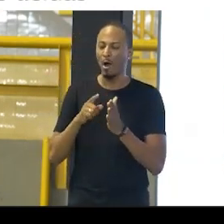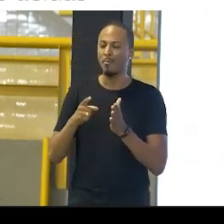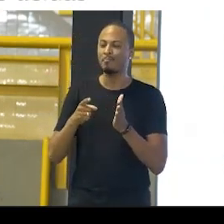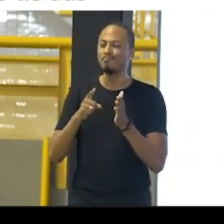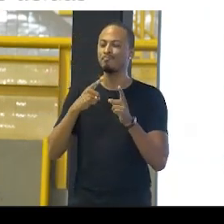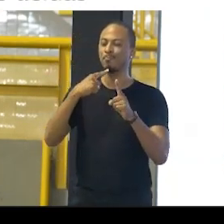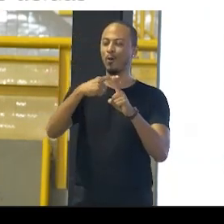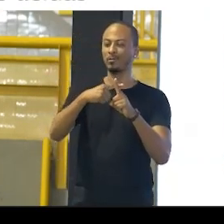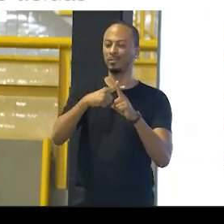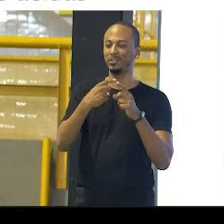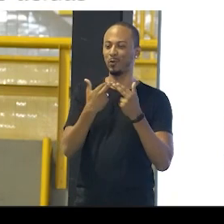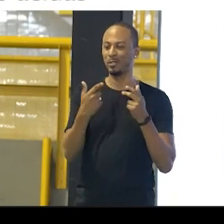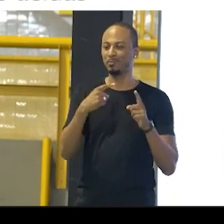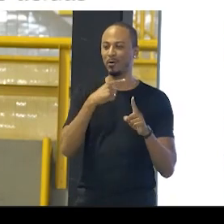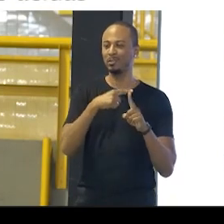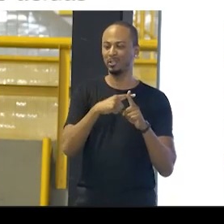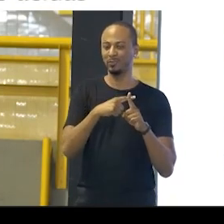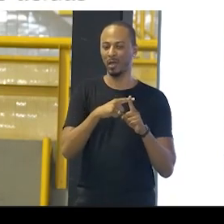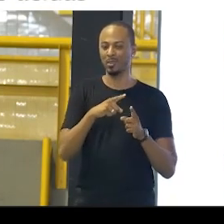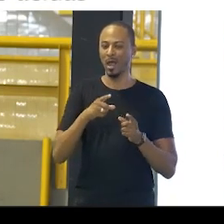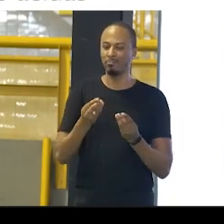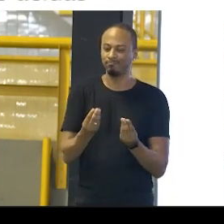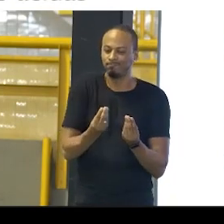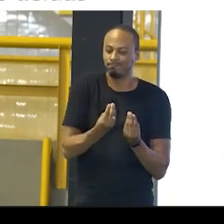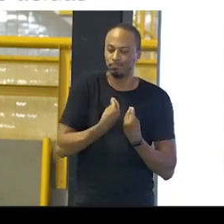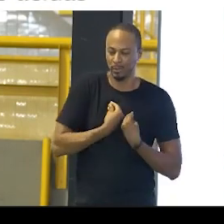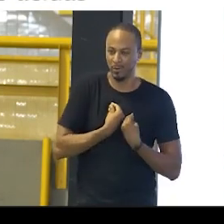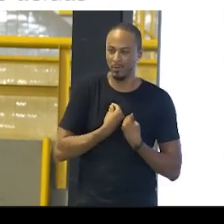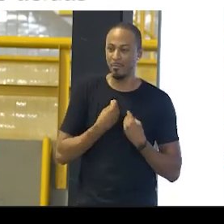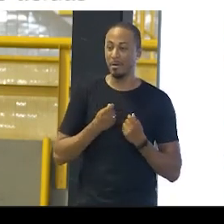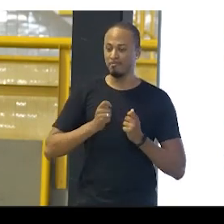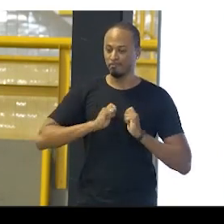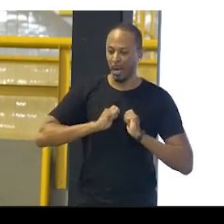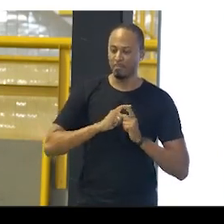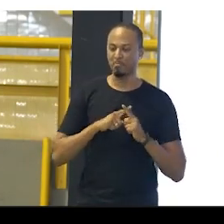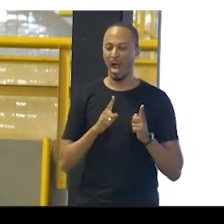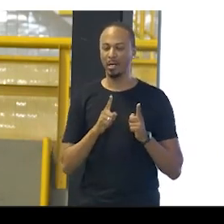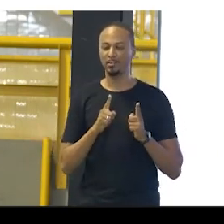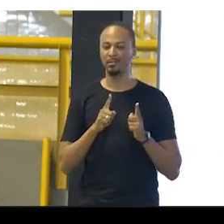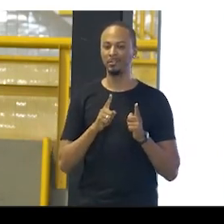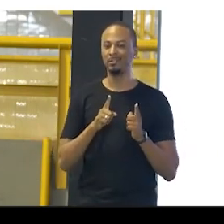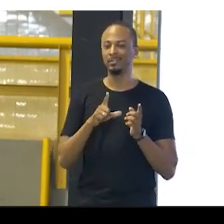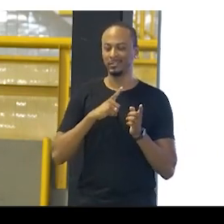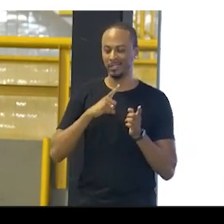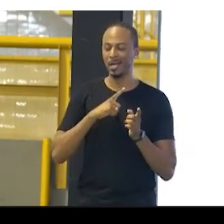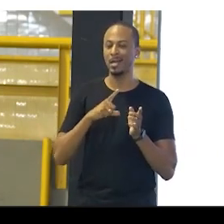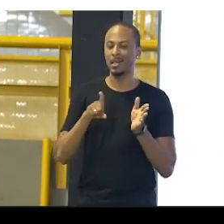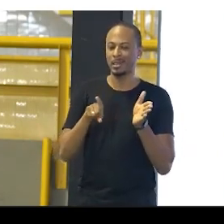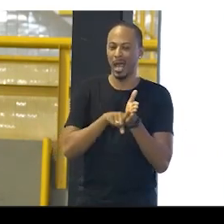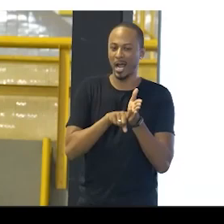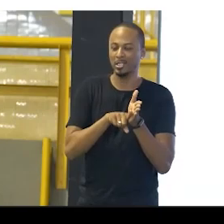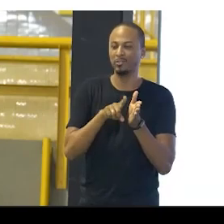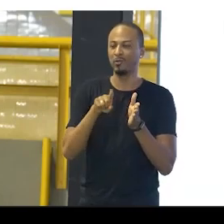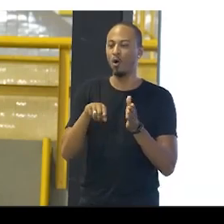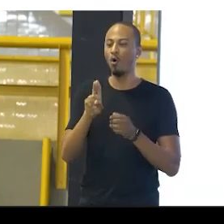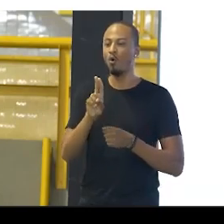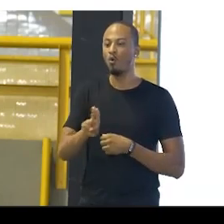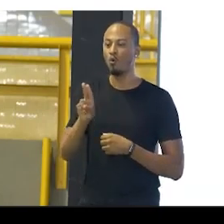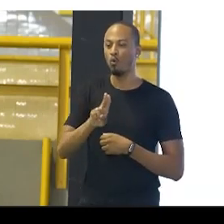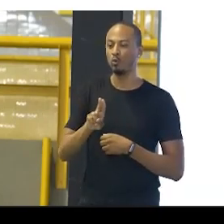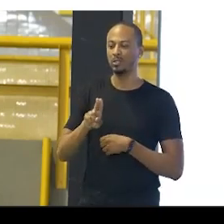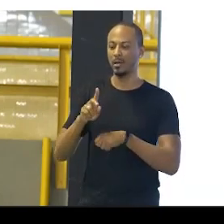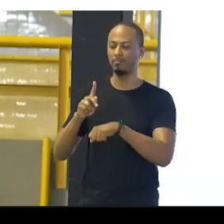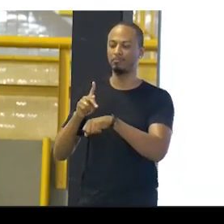estufa maléfico, o efeito estufa do mal, cujo principal vilão é exatamente o uso do carvão mineral. O